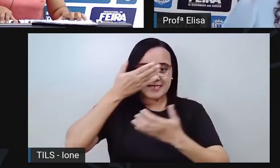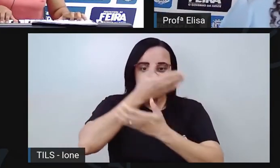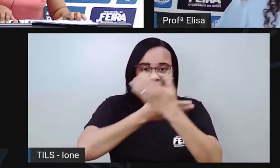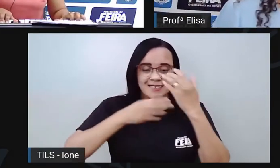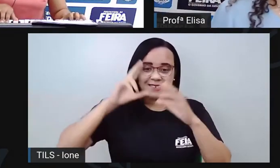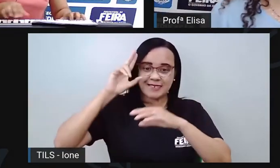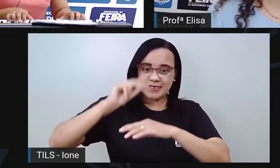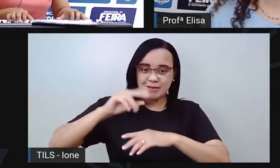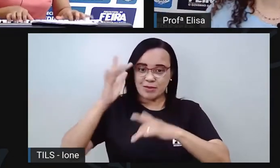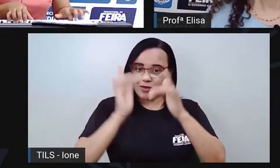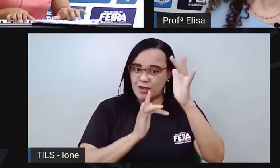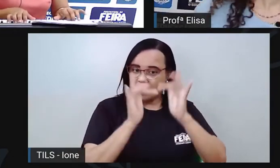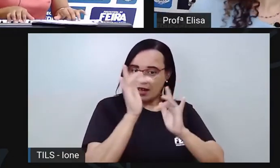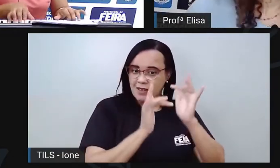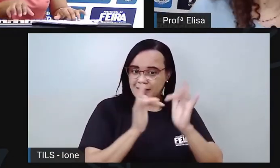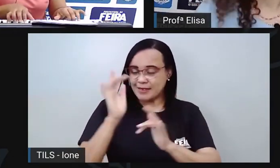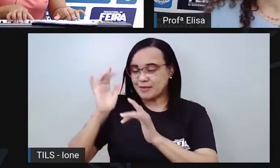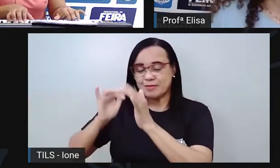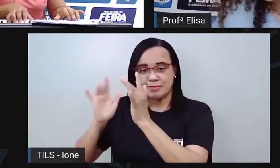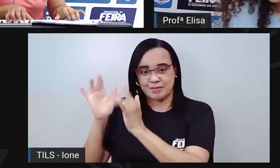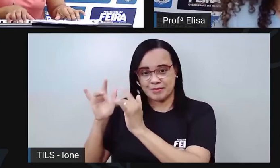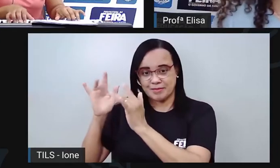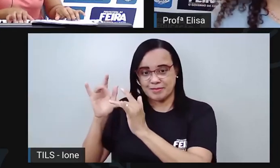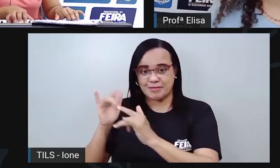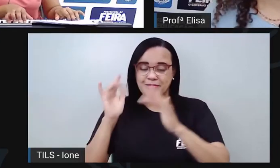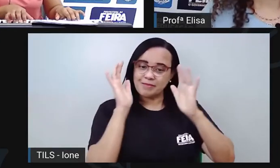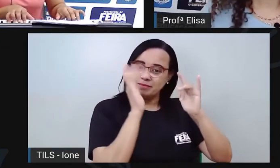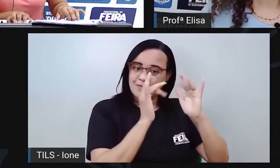canta para namorar